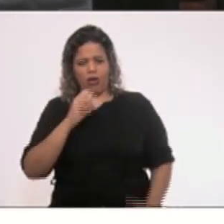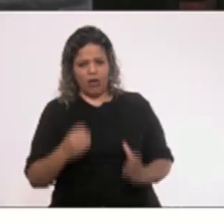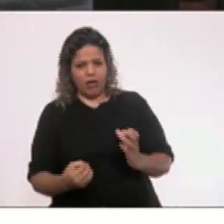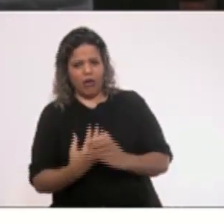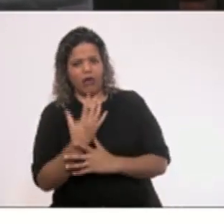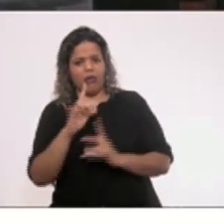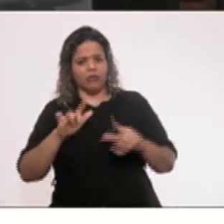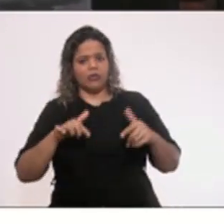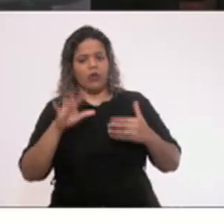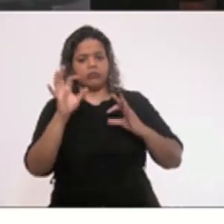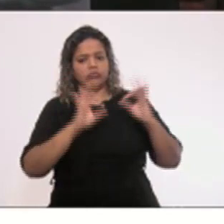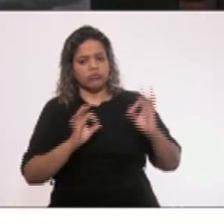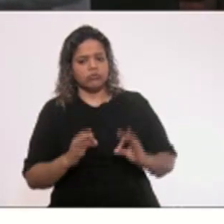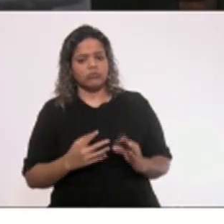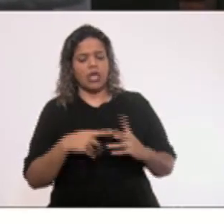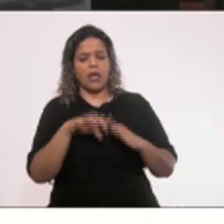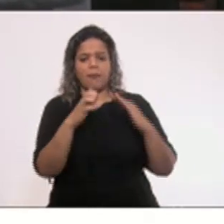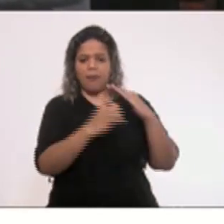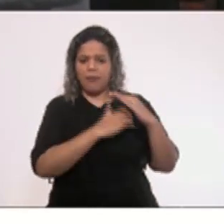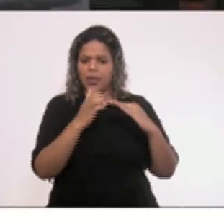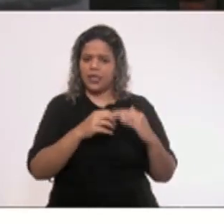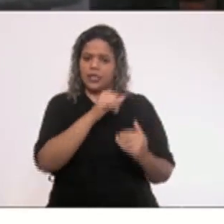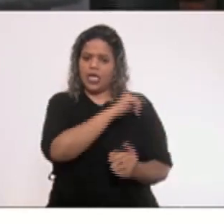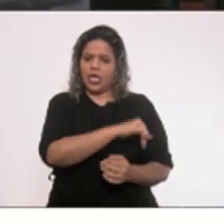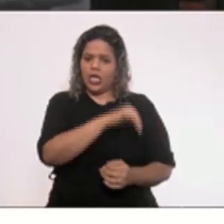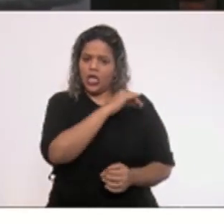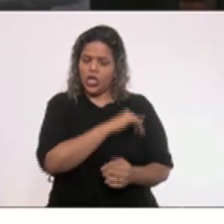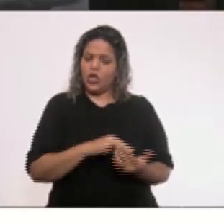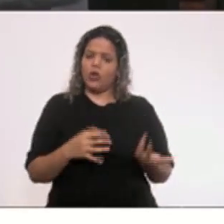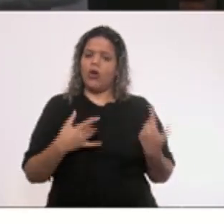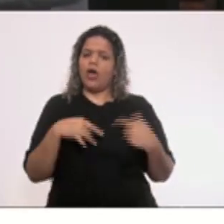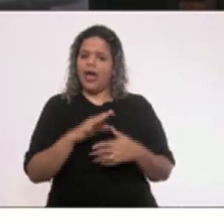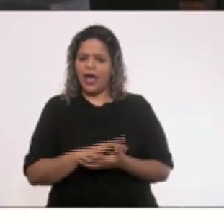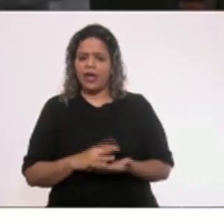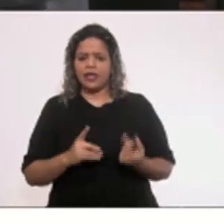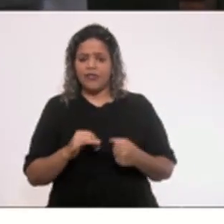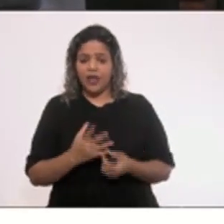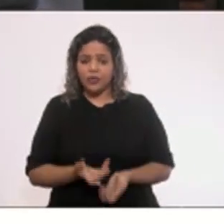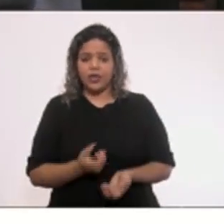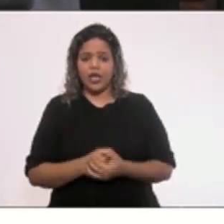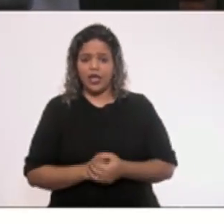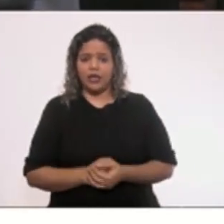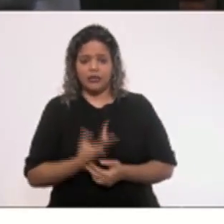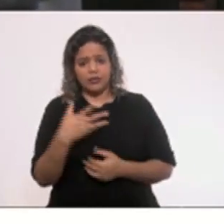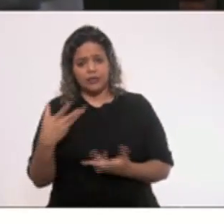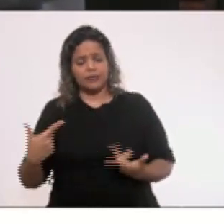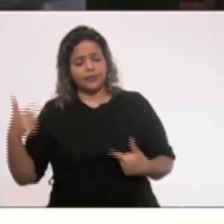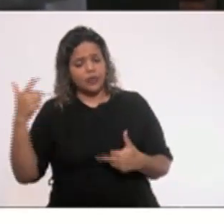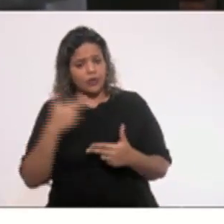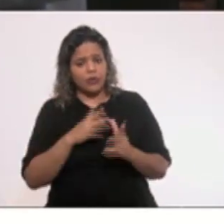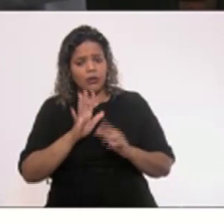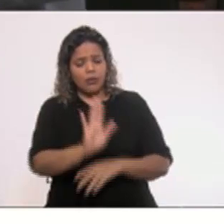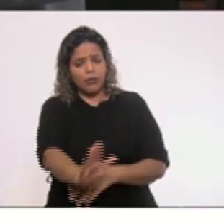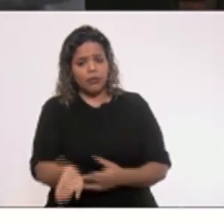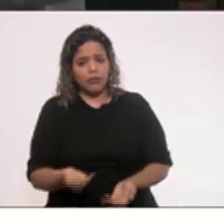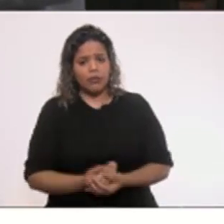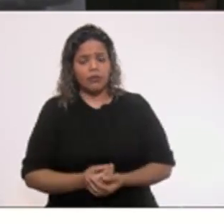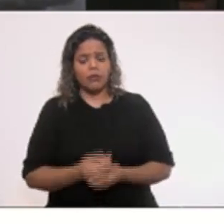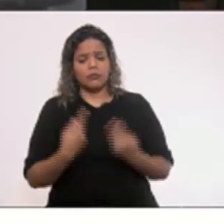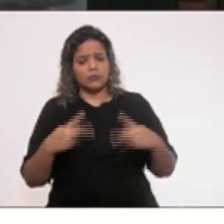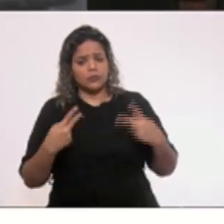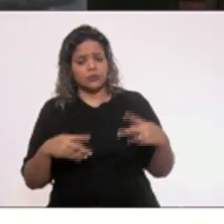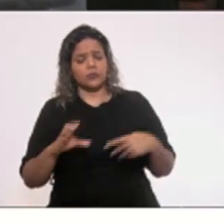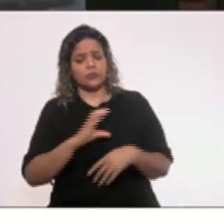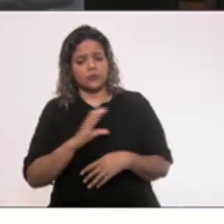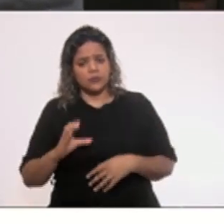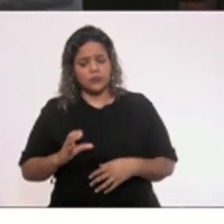cria o Programa Estadual de Consumo entre Empresas no Estado do Rio de Janeiro, no âmbito da Secretaria Estadual de Desenvolvimento Econômico e dar outras providências. Presidente, pareceres das Comissões de Constituição e